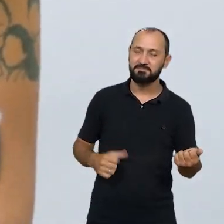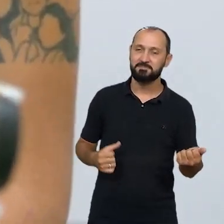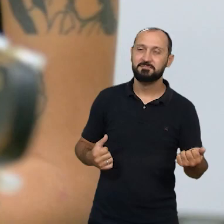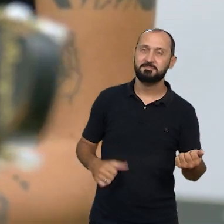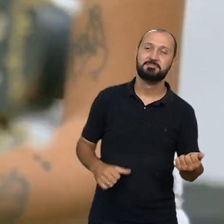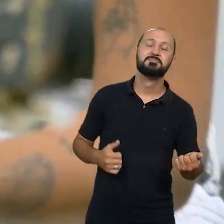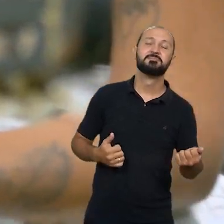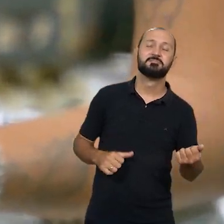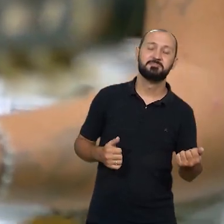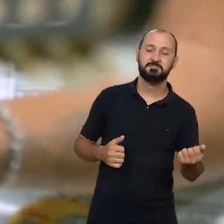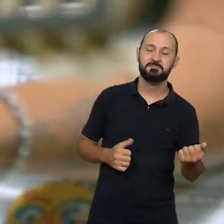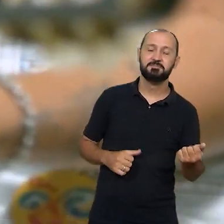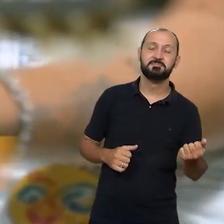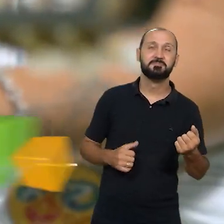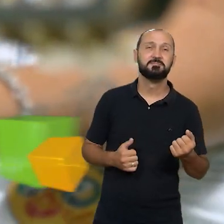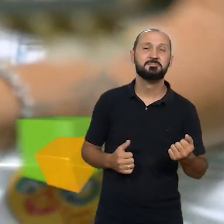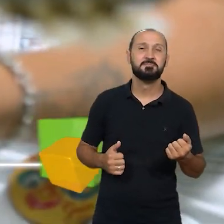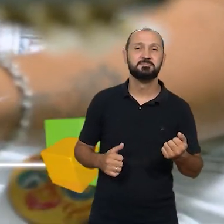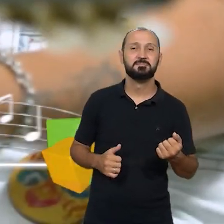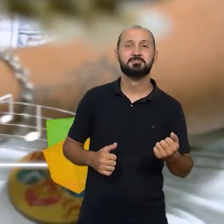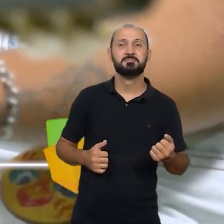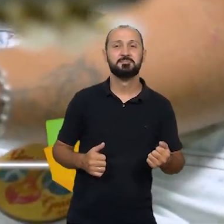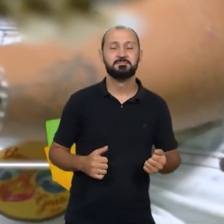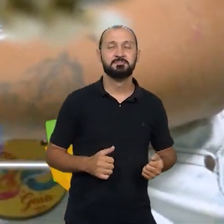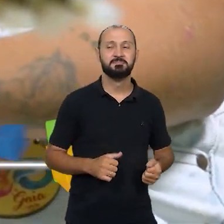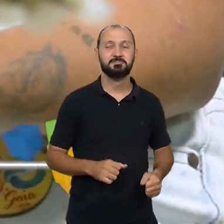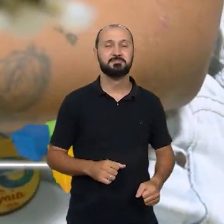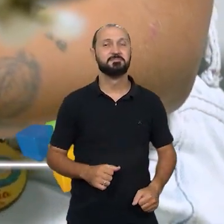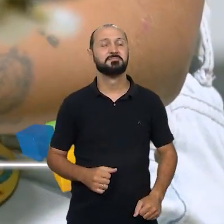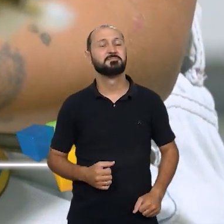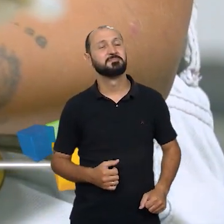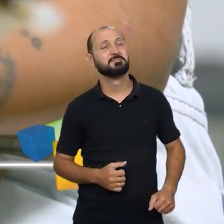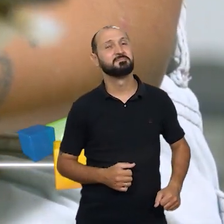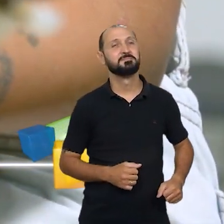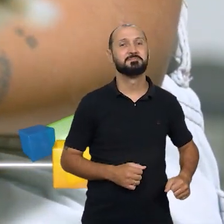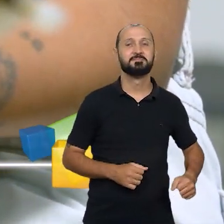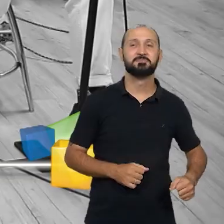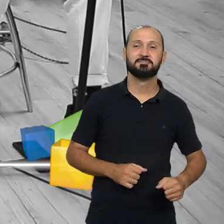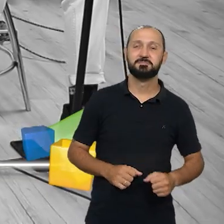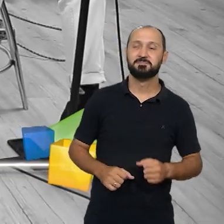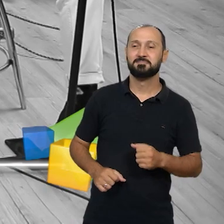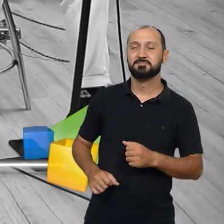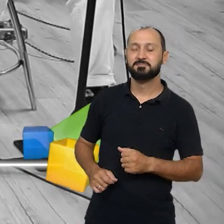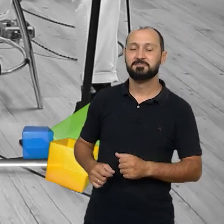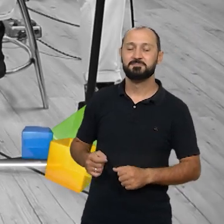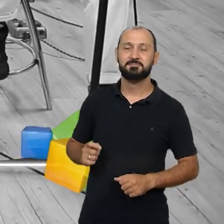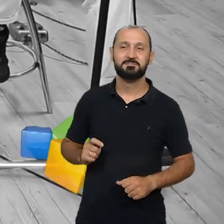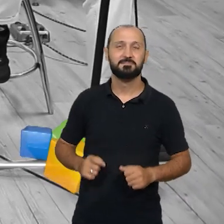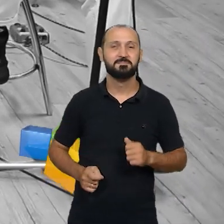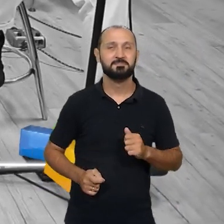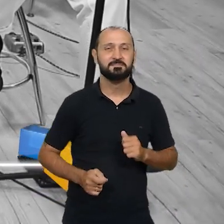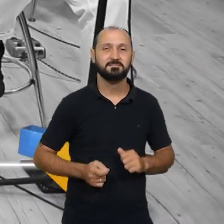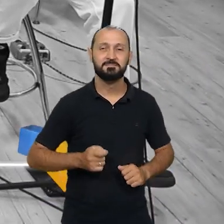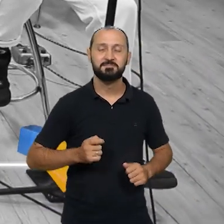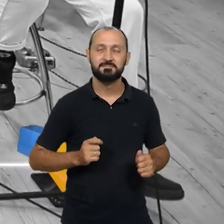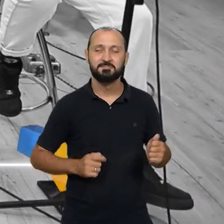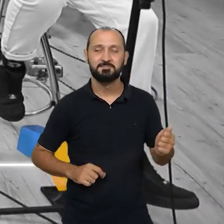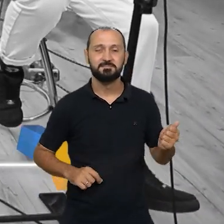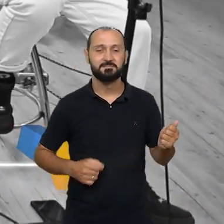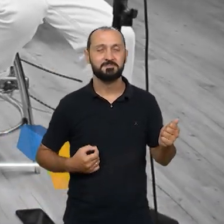Essa próxima música se chama Real. Ela é um pouco mais devagar, mais lentinha. Espero que vocês gostem também de escutar e